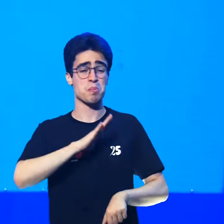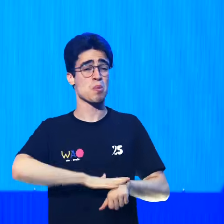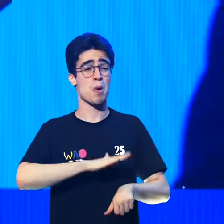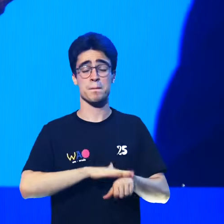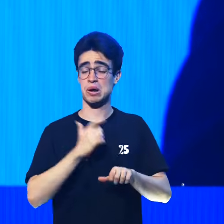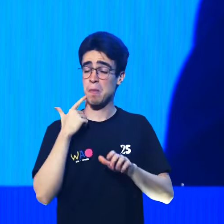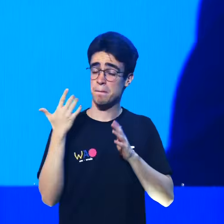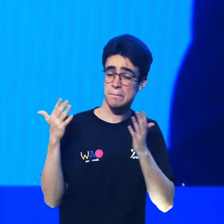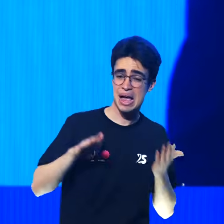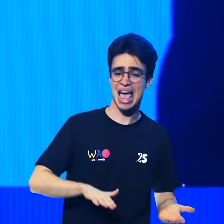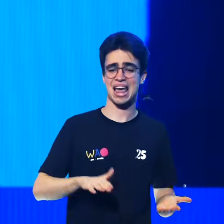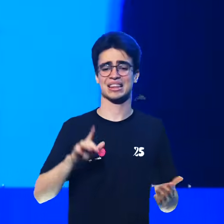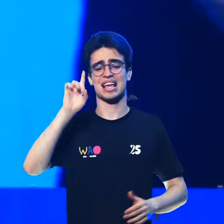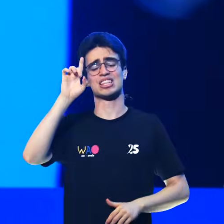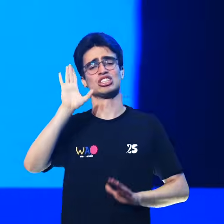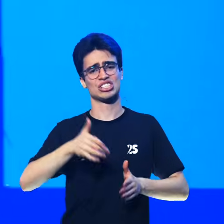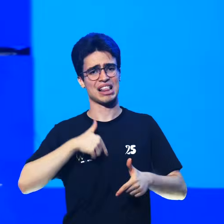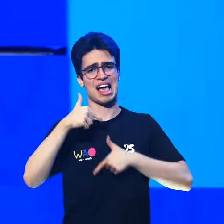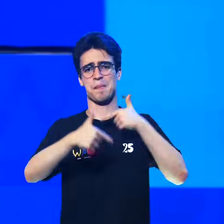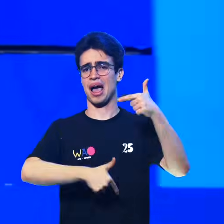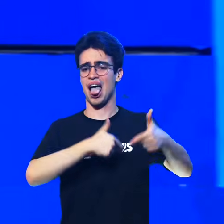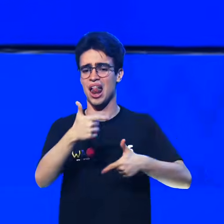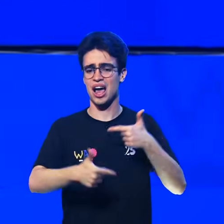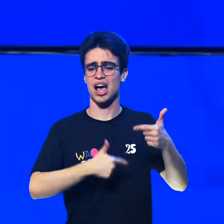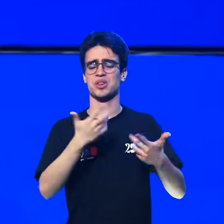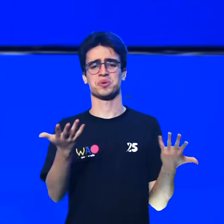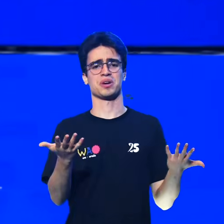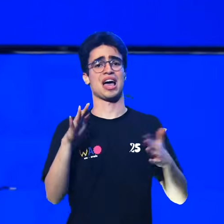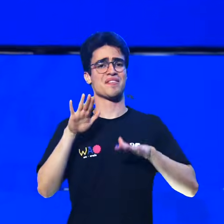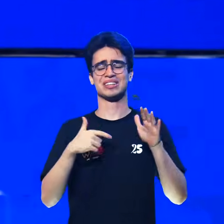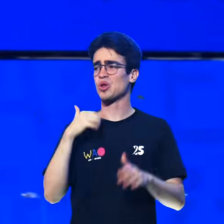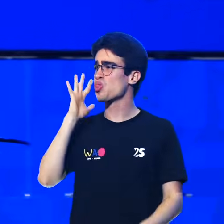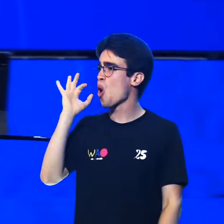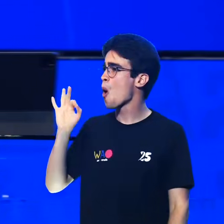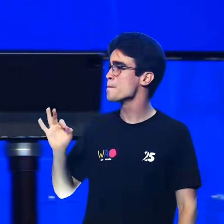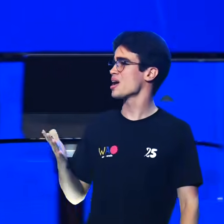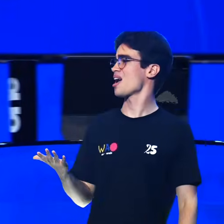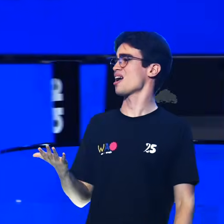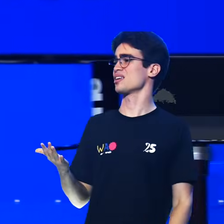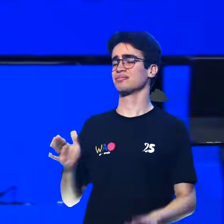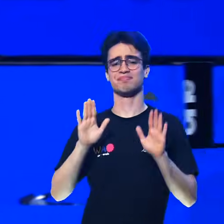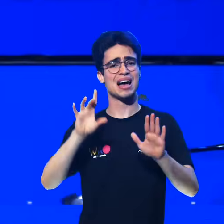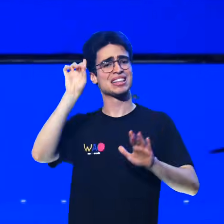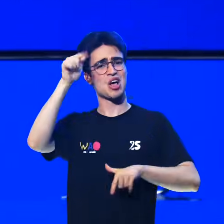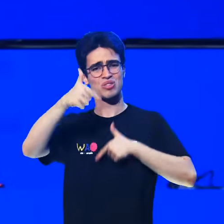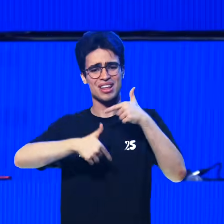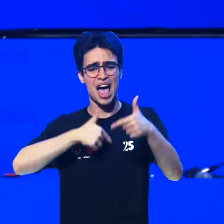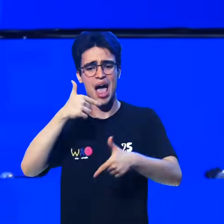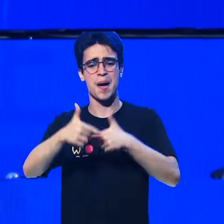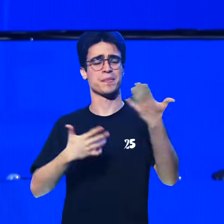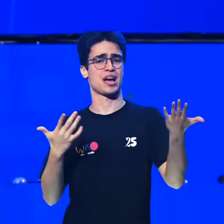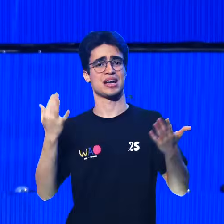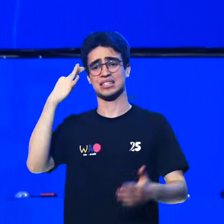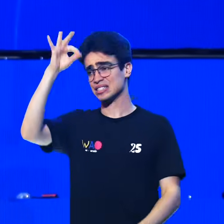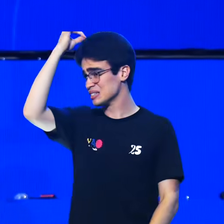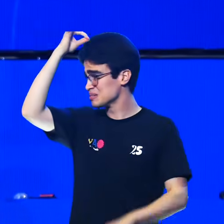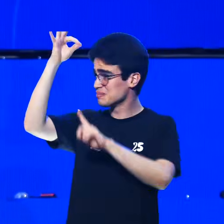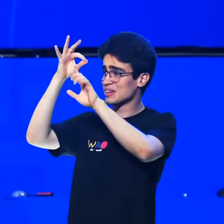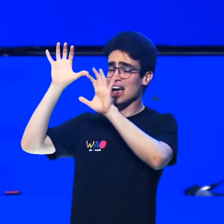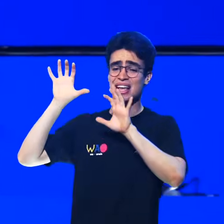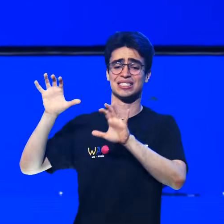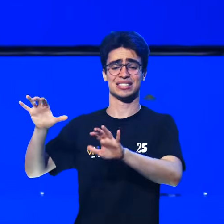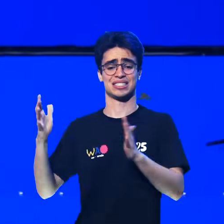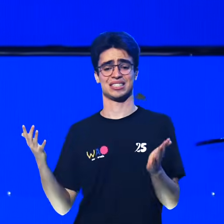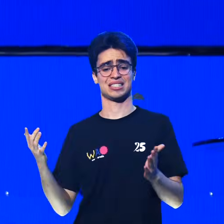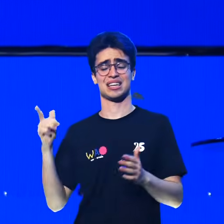na dor, no luto. Às vezes a gente não entende o porquê, mas Deus está trabalhando porque o Espírito é assim. Ele